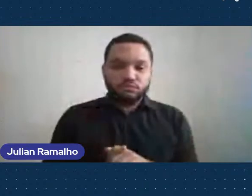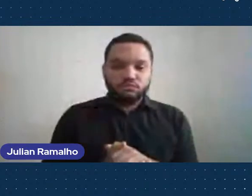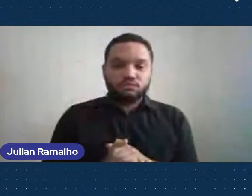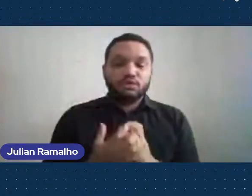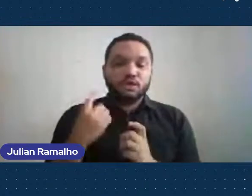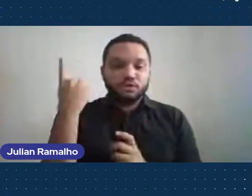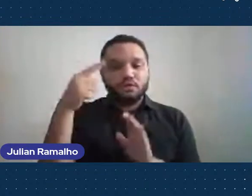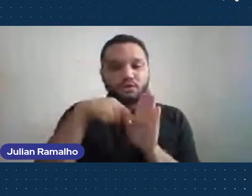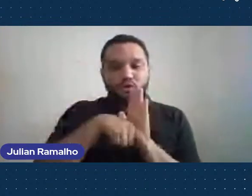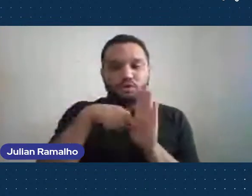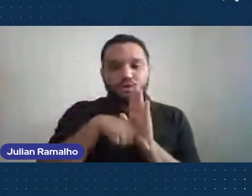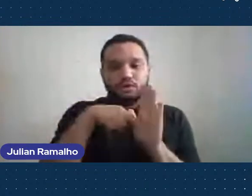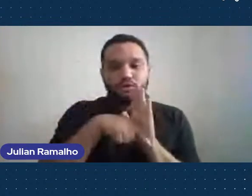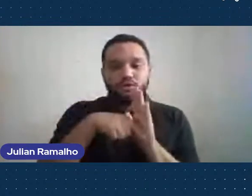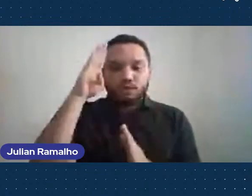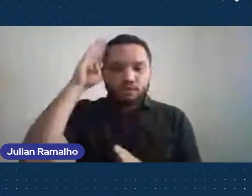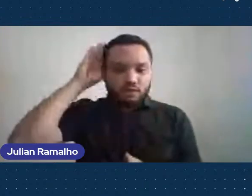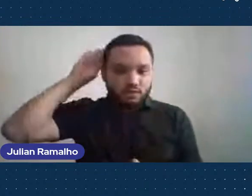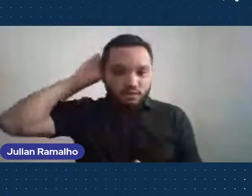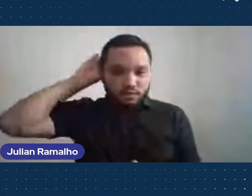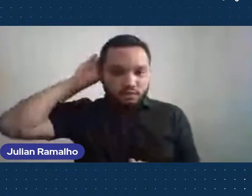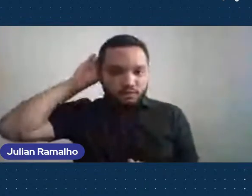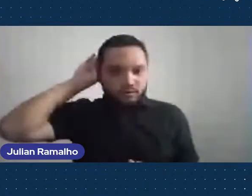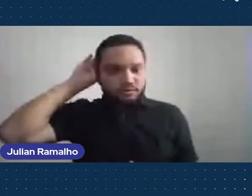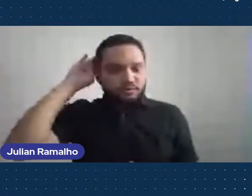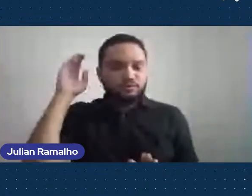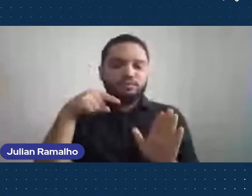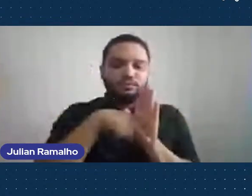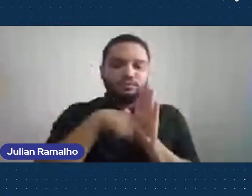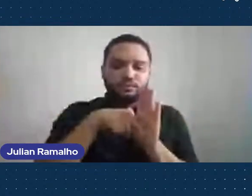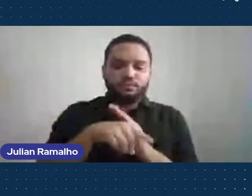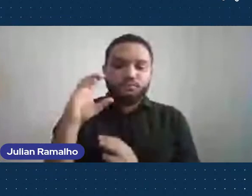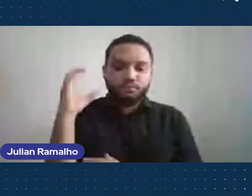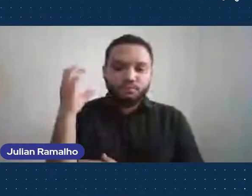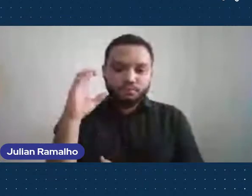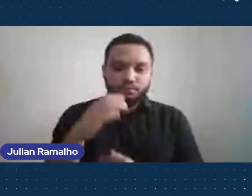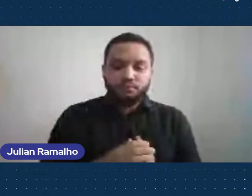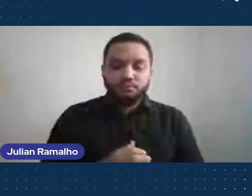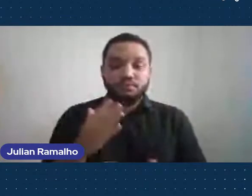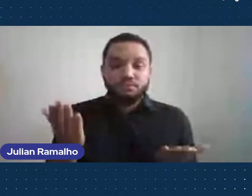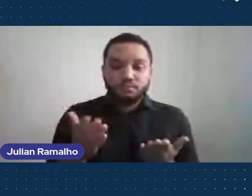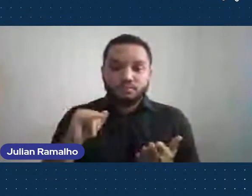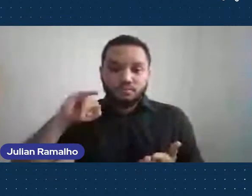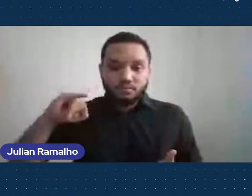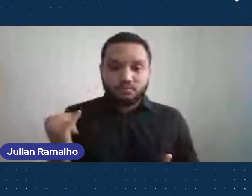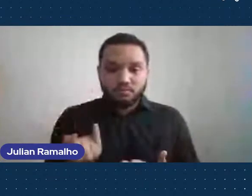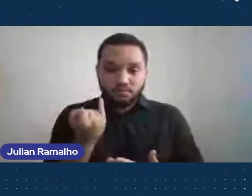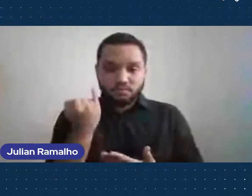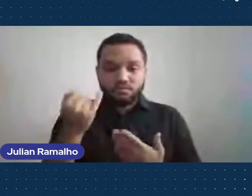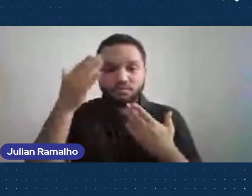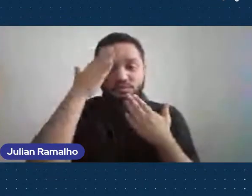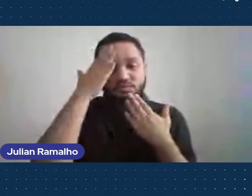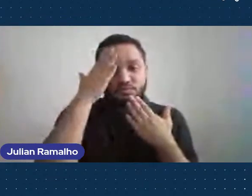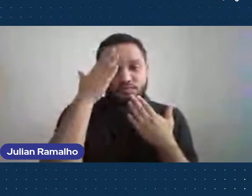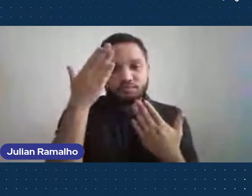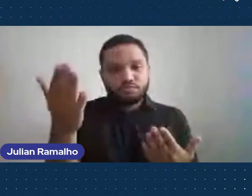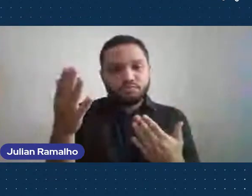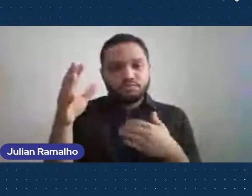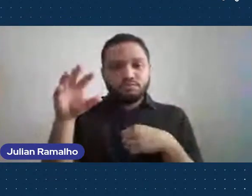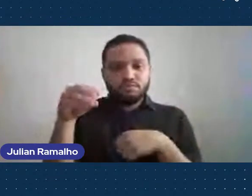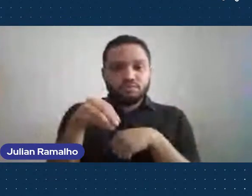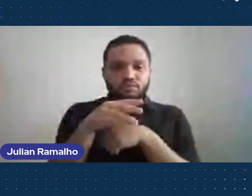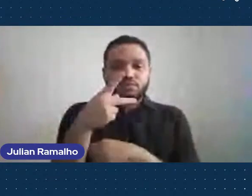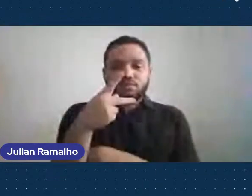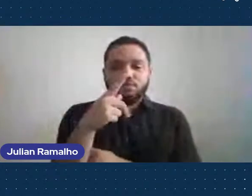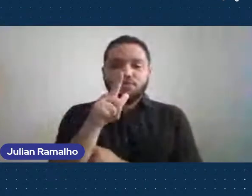da pesquisa acadêmica e divulgação científica. Aproveito o momento ainda para agradecer, em nome do Plurisaberes,